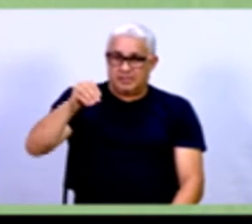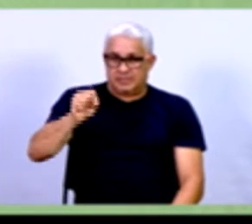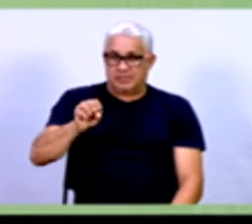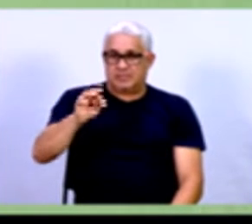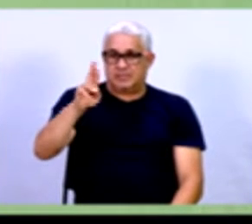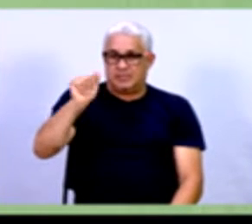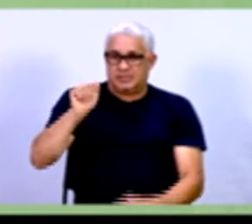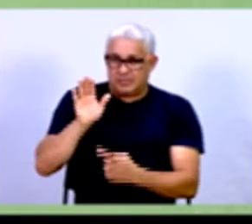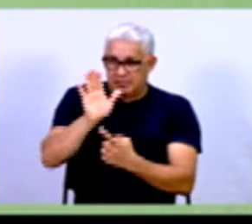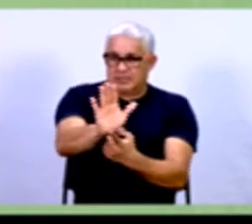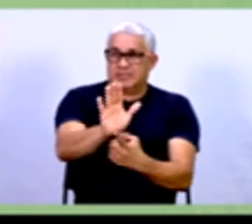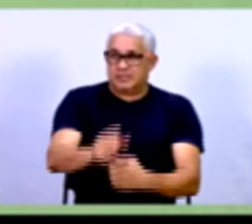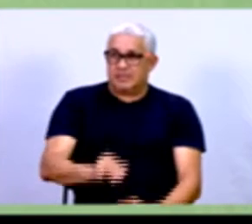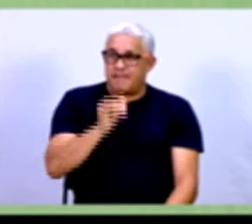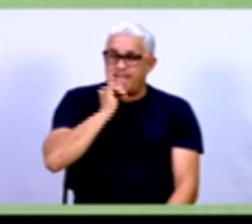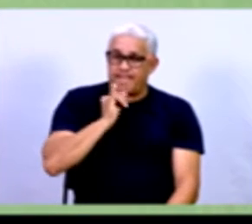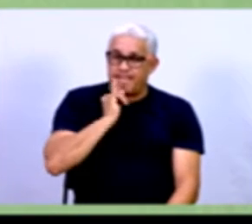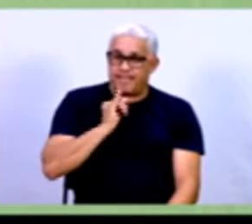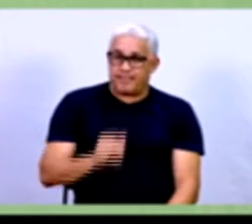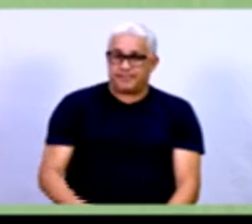Aí, a gente tem um exemplo aqui, pessoal,